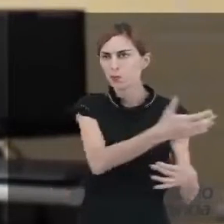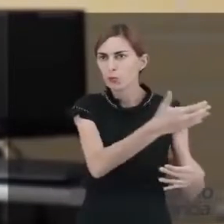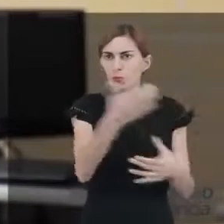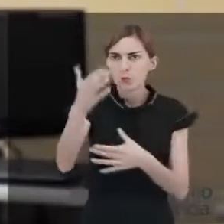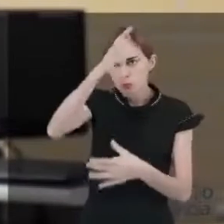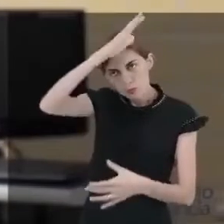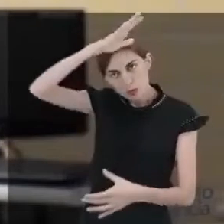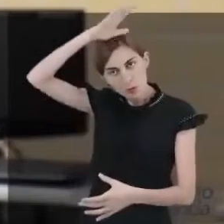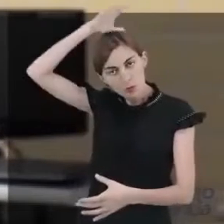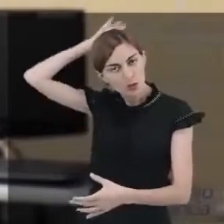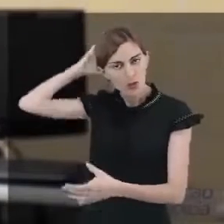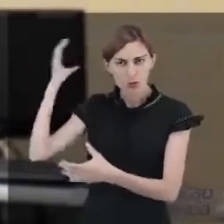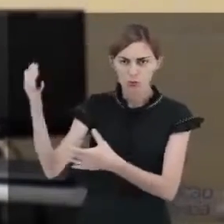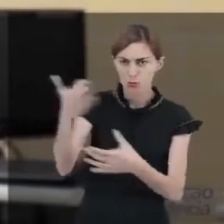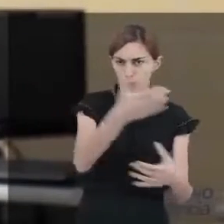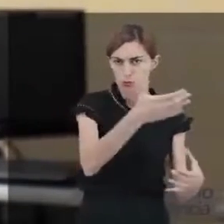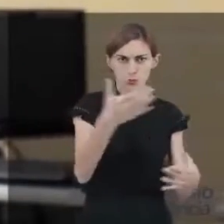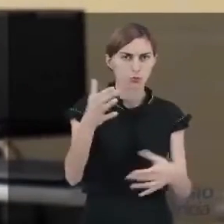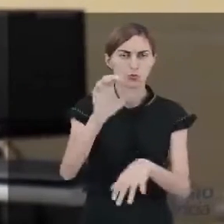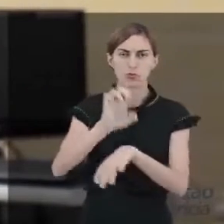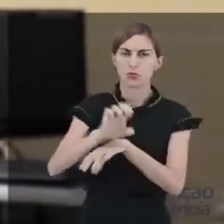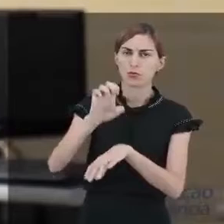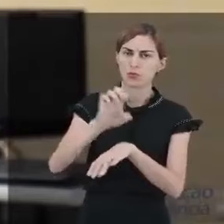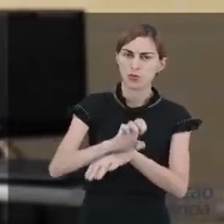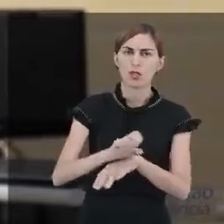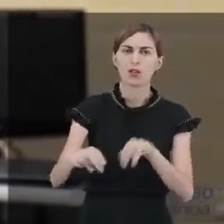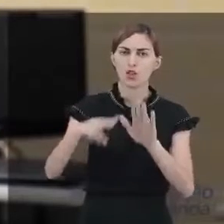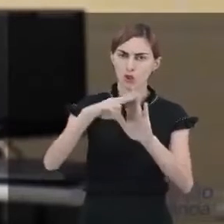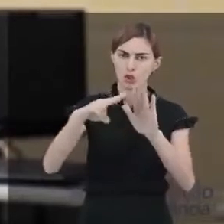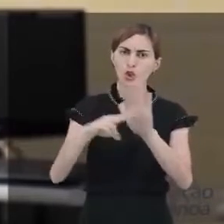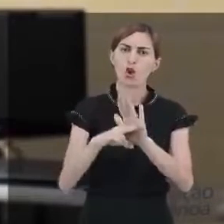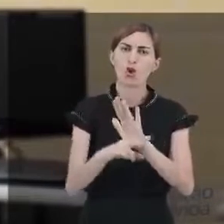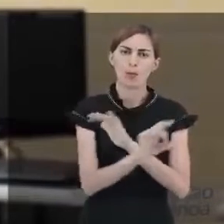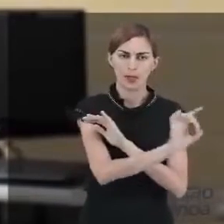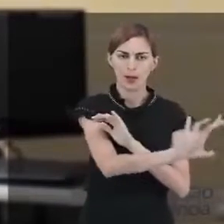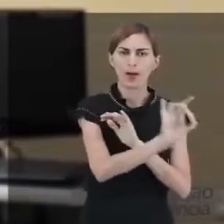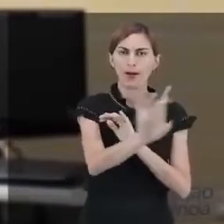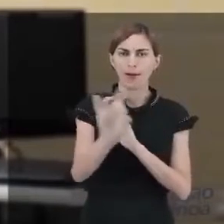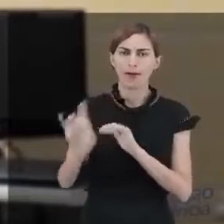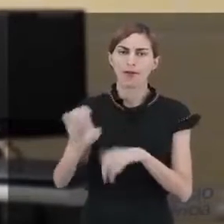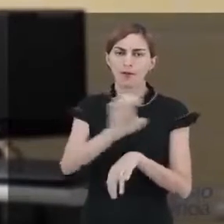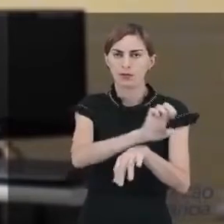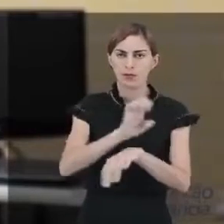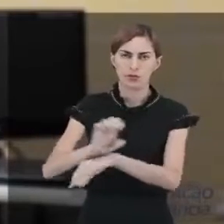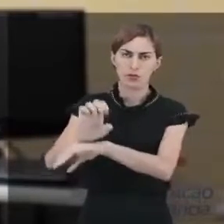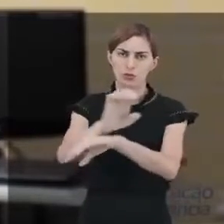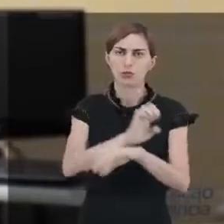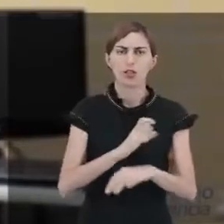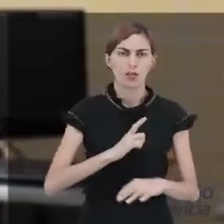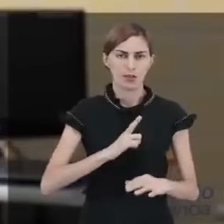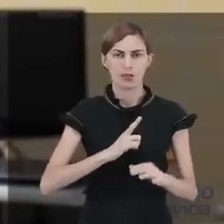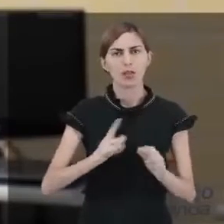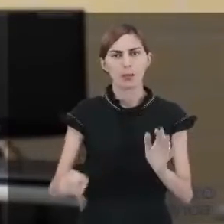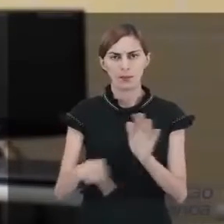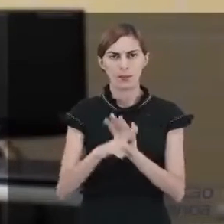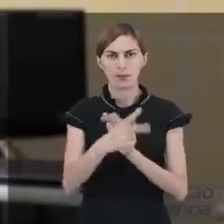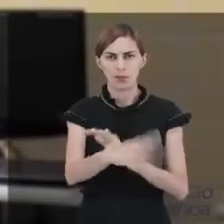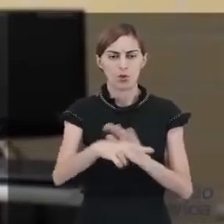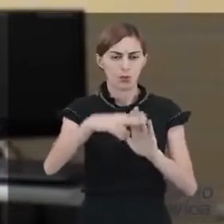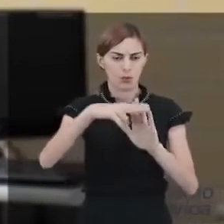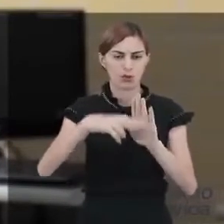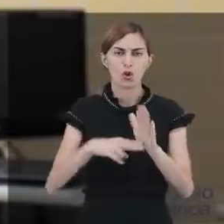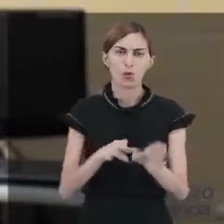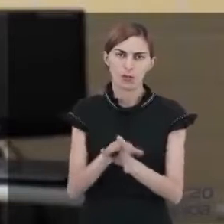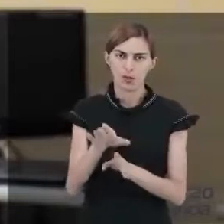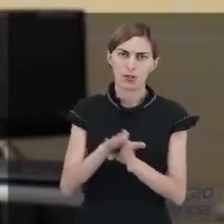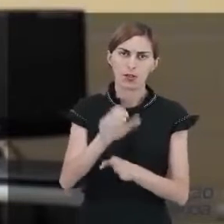bombeiros estaduais, que são normas específicas em cada estado, que tomam por base, muitas vezes, as próprias normas orientadoras